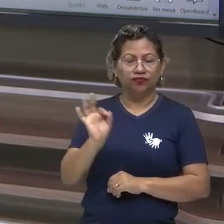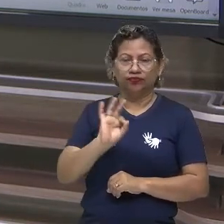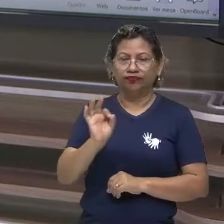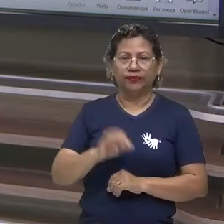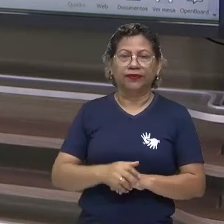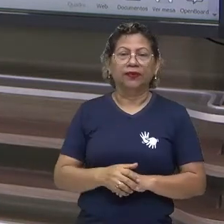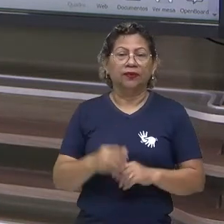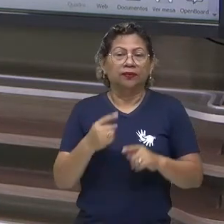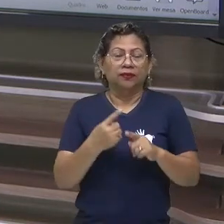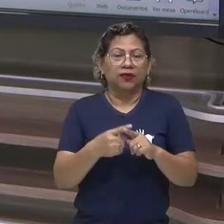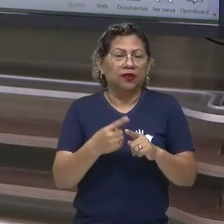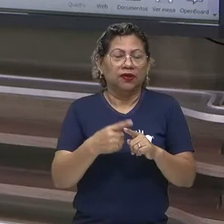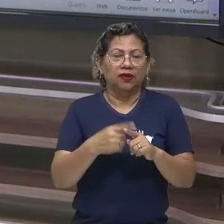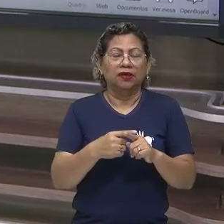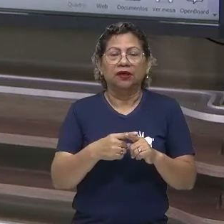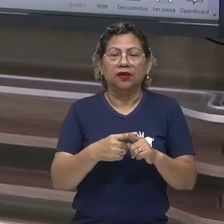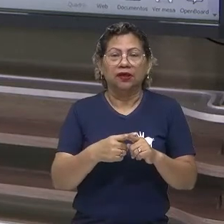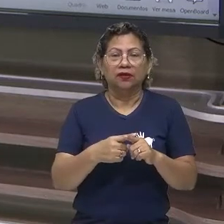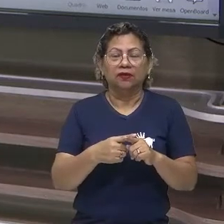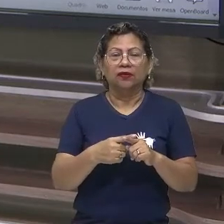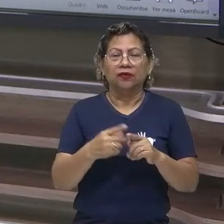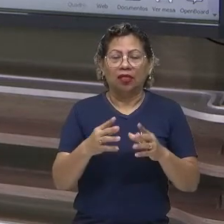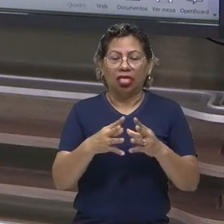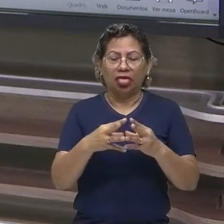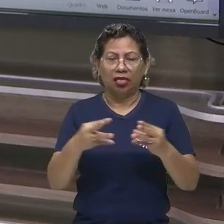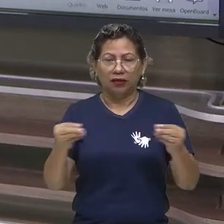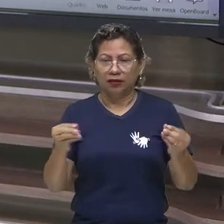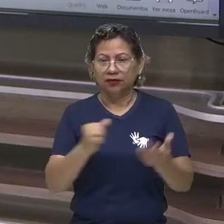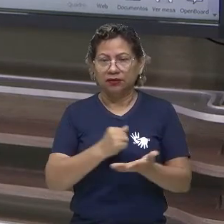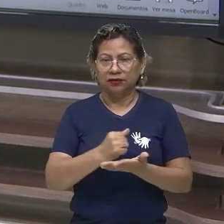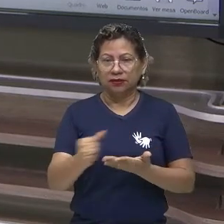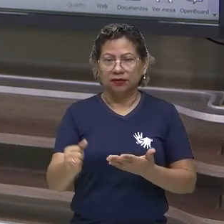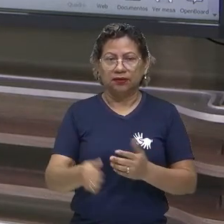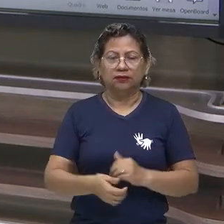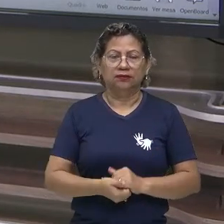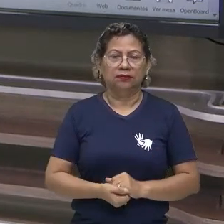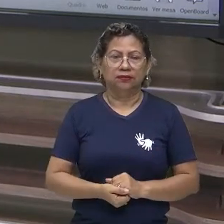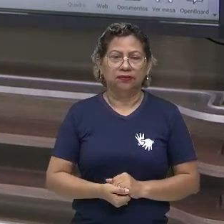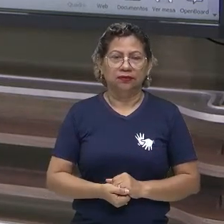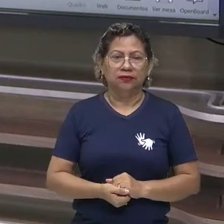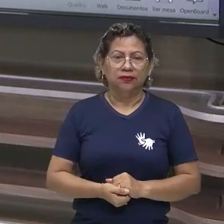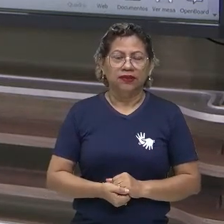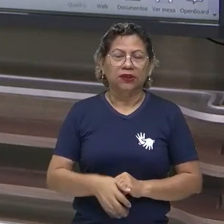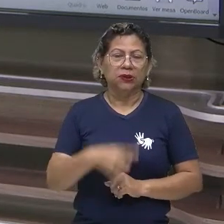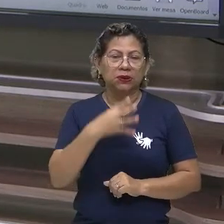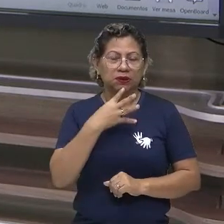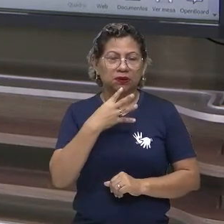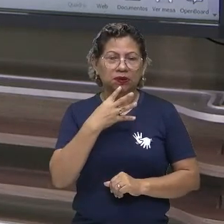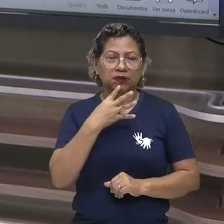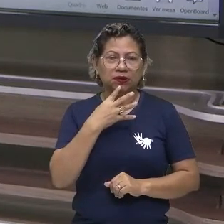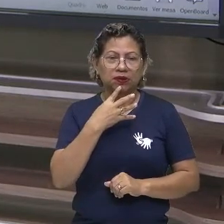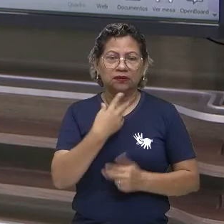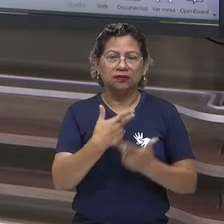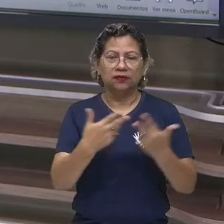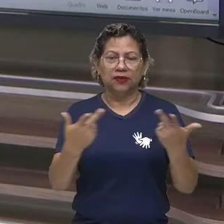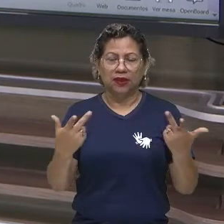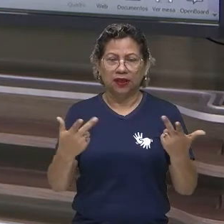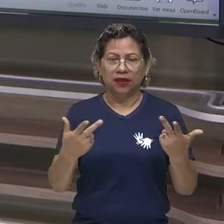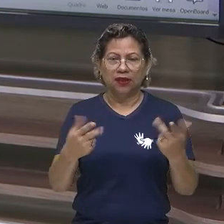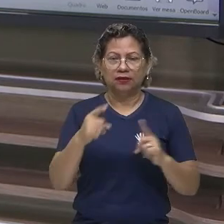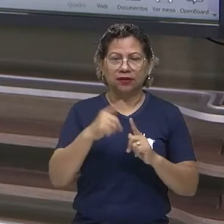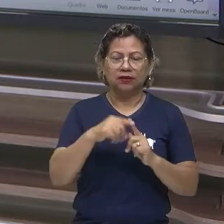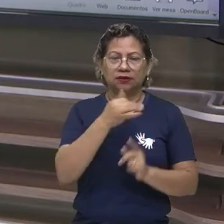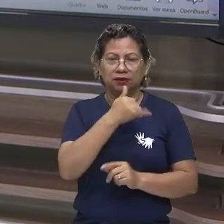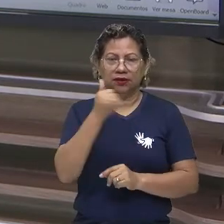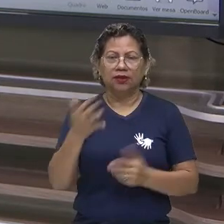se regenerar ou quando tem o seu processo é muito lento. Muito bem, né? Então conhecemos aí sobre as fontes de energia, agora vamos praticar,